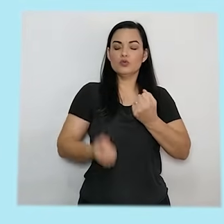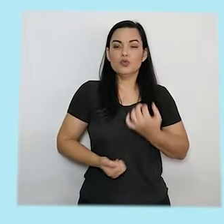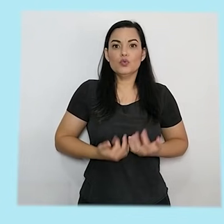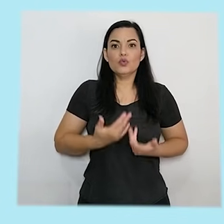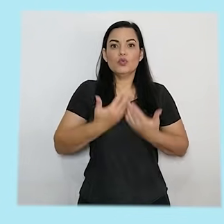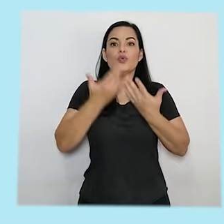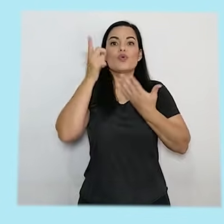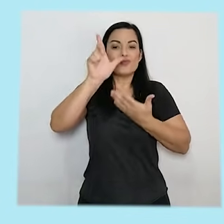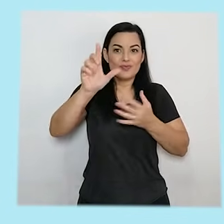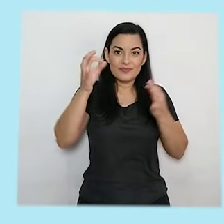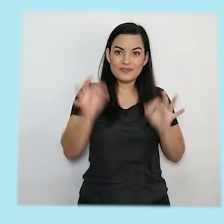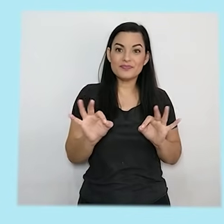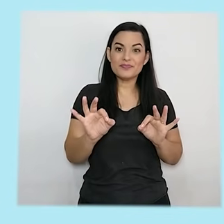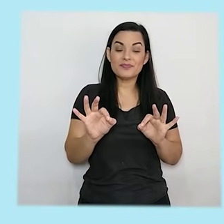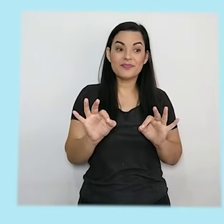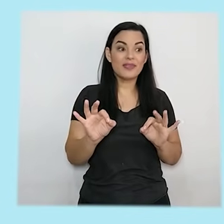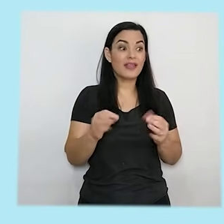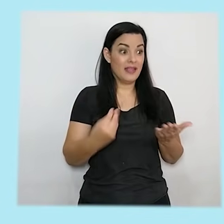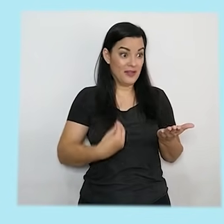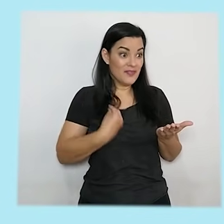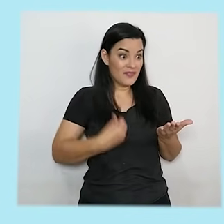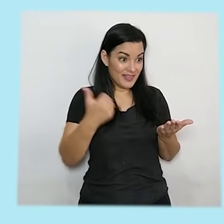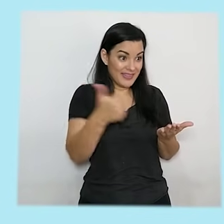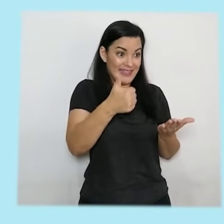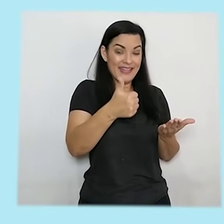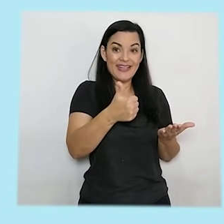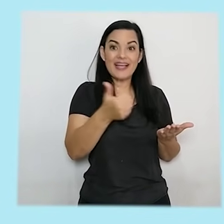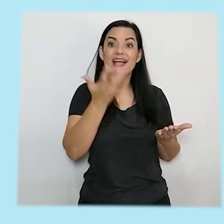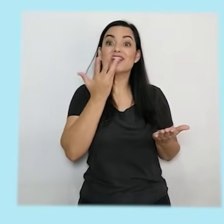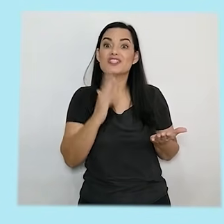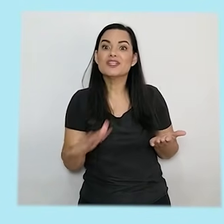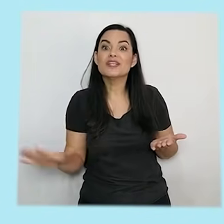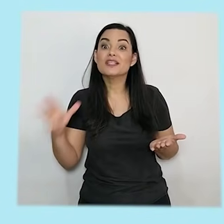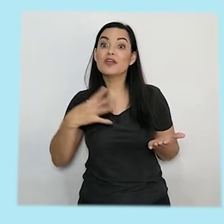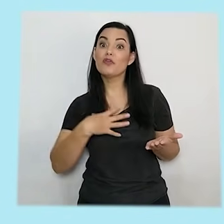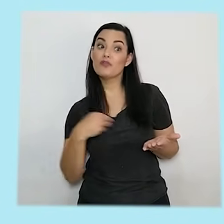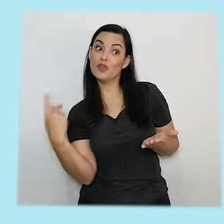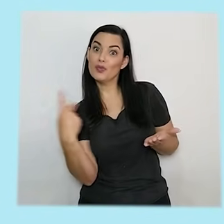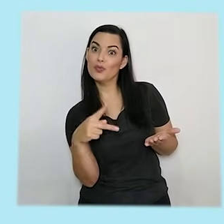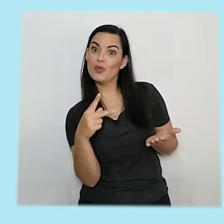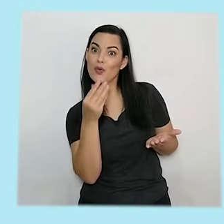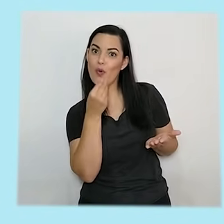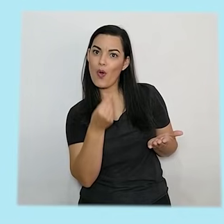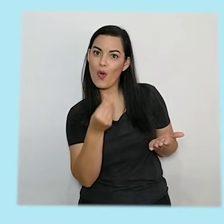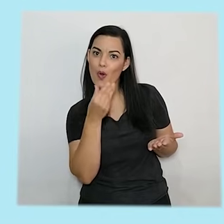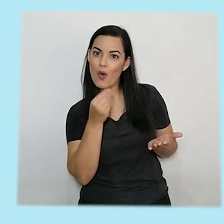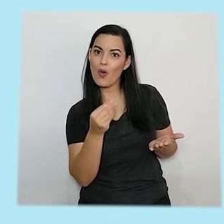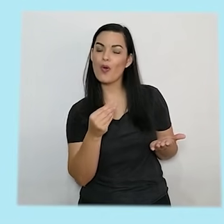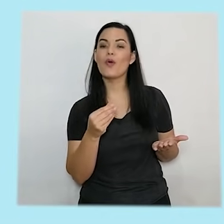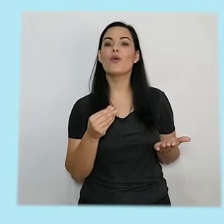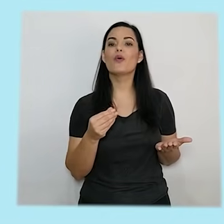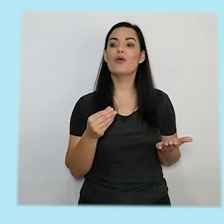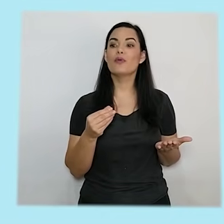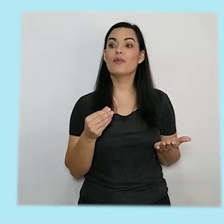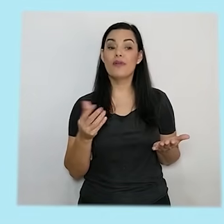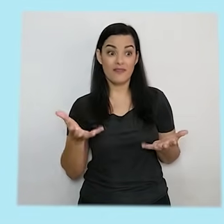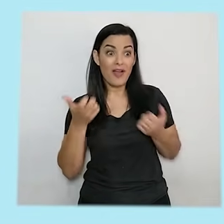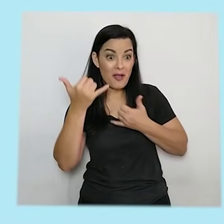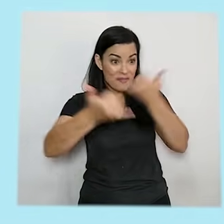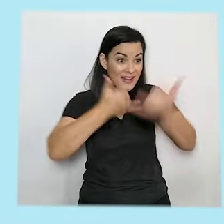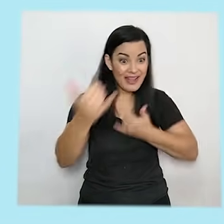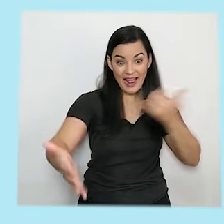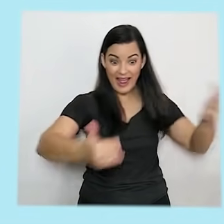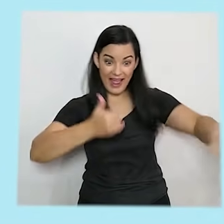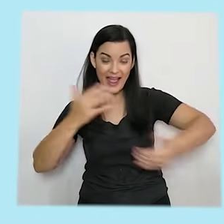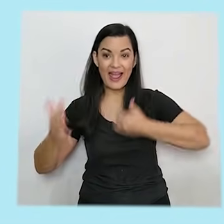do camponês se animaram. Vamos fazê-lo voar. Vamos escondê-lo em algum lugar. E seguravam o